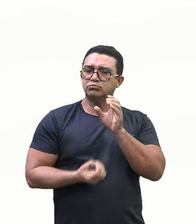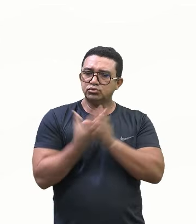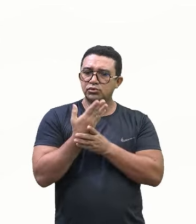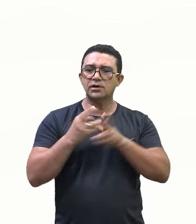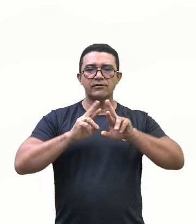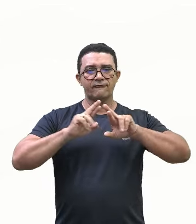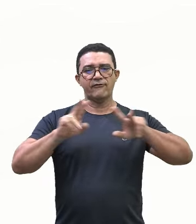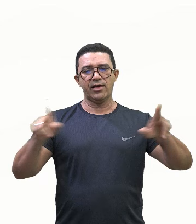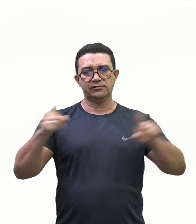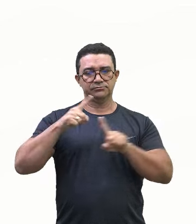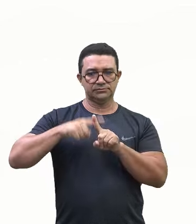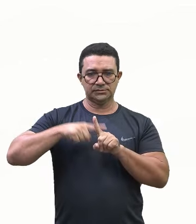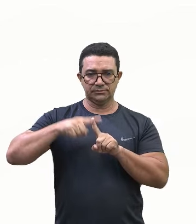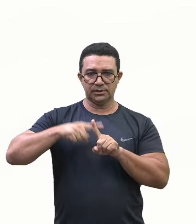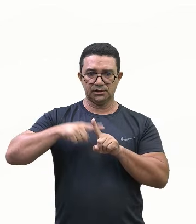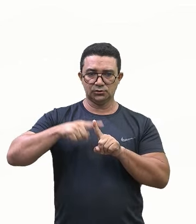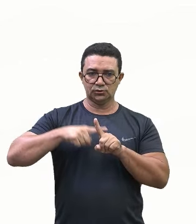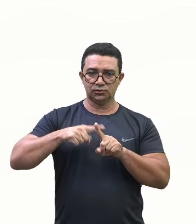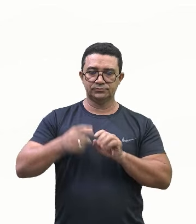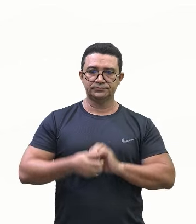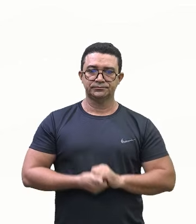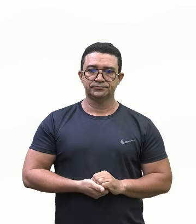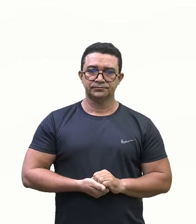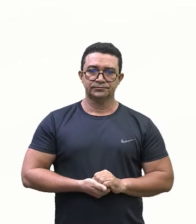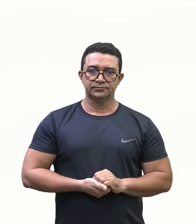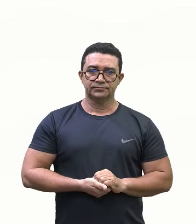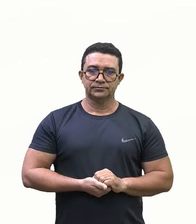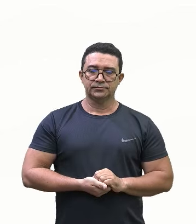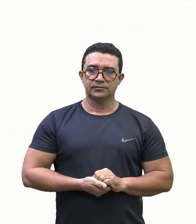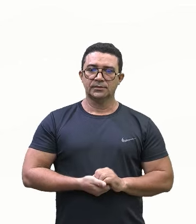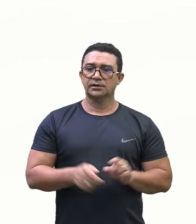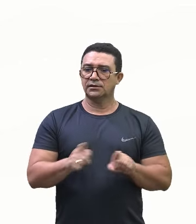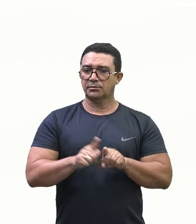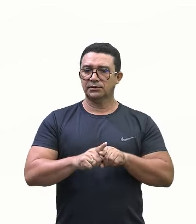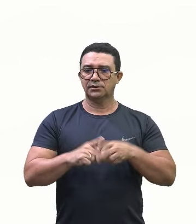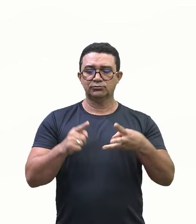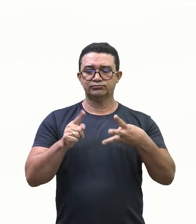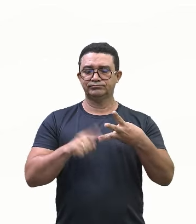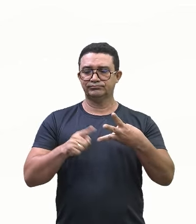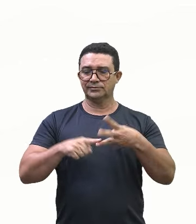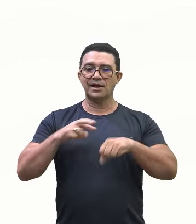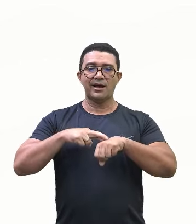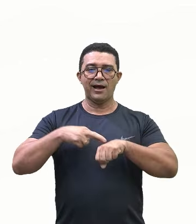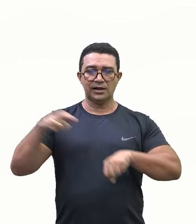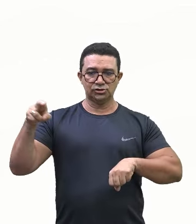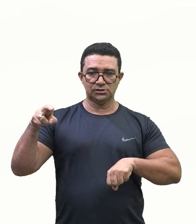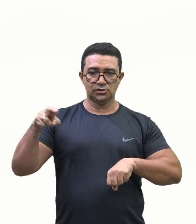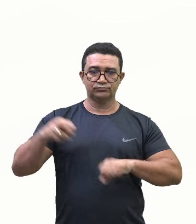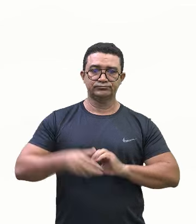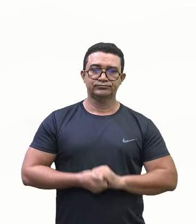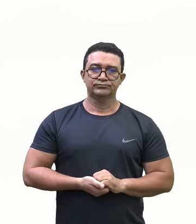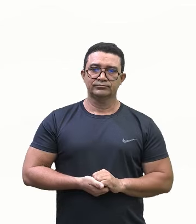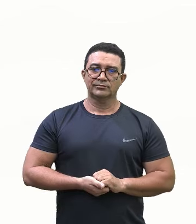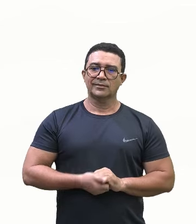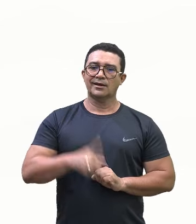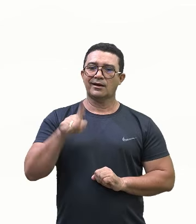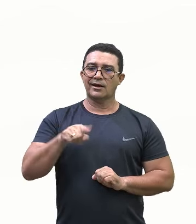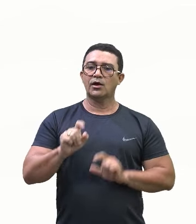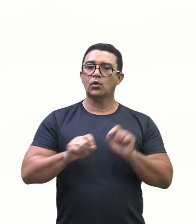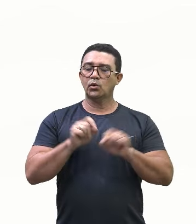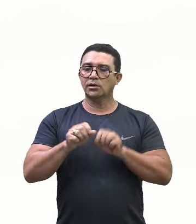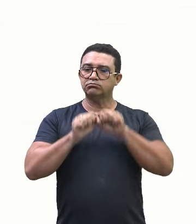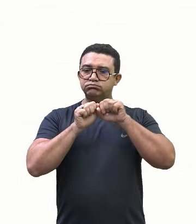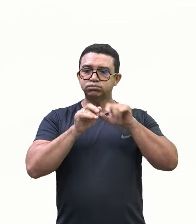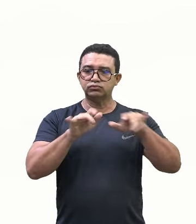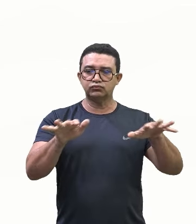temperaturas. E por último, nós temos aqui radiação. A radiação é a